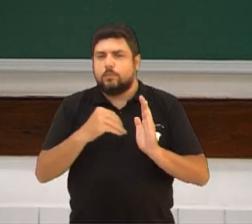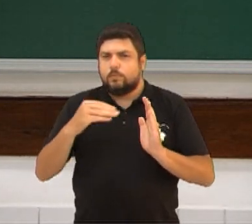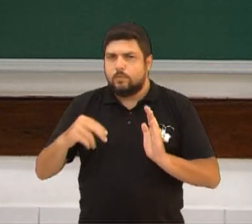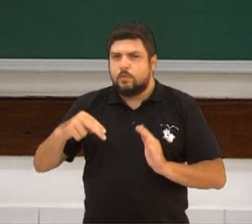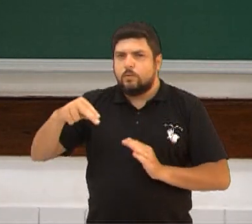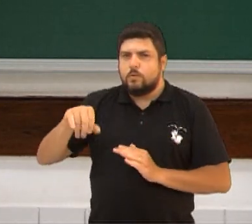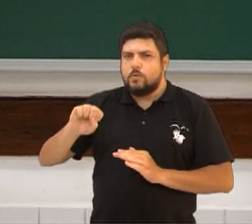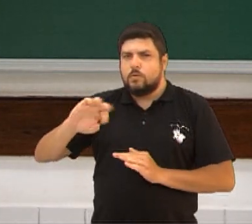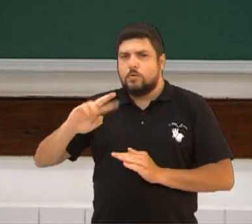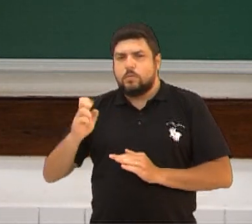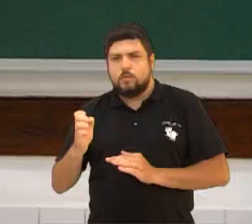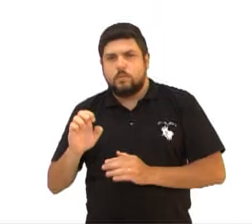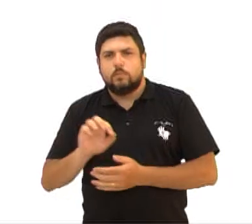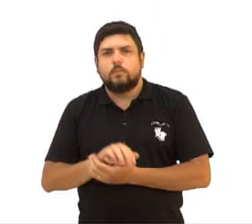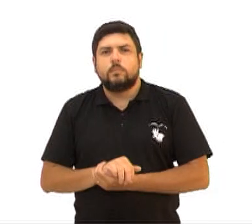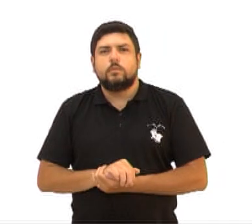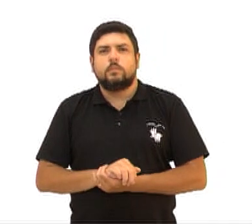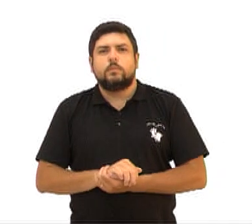Nietzsche.